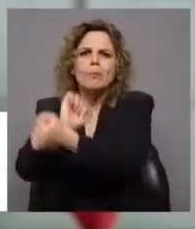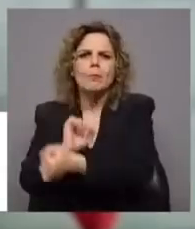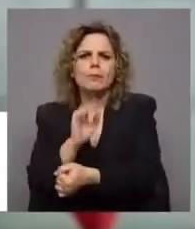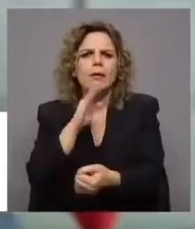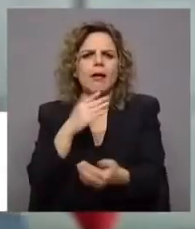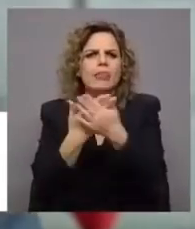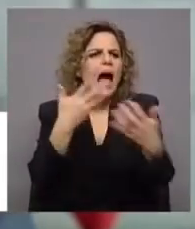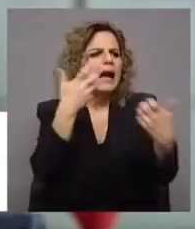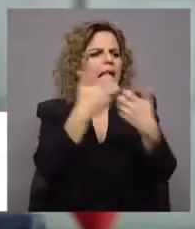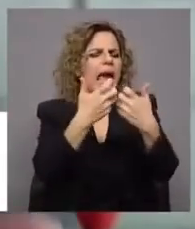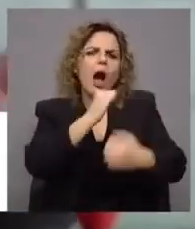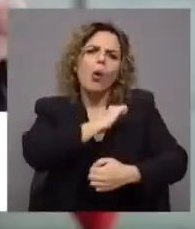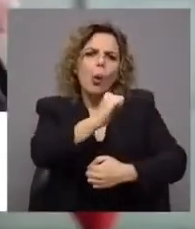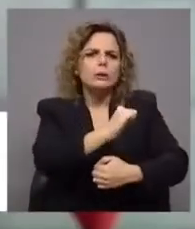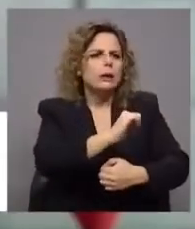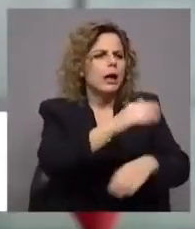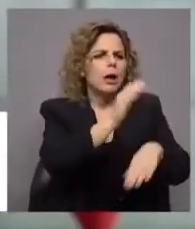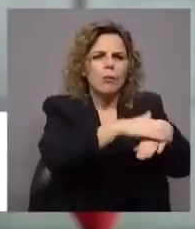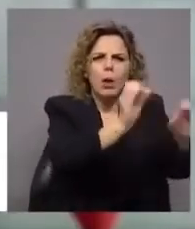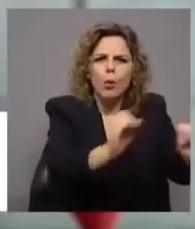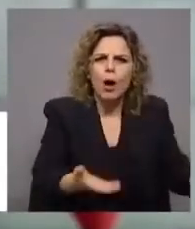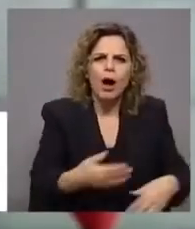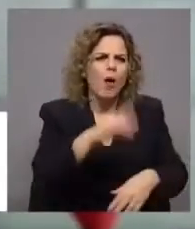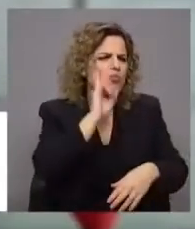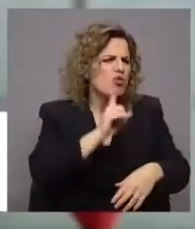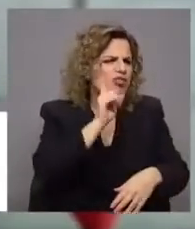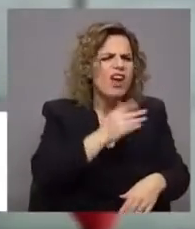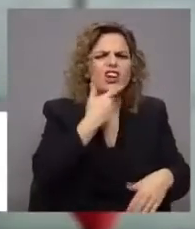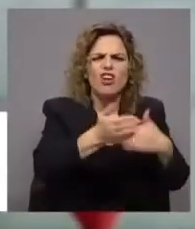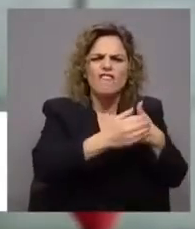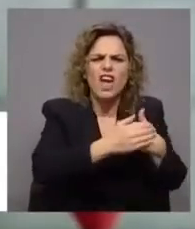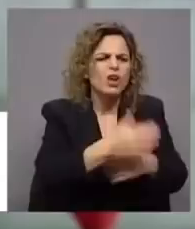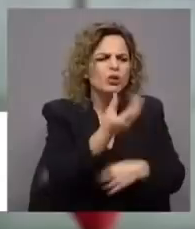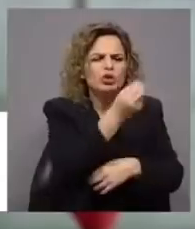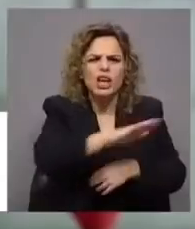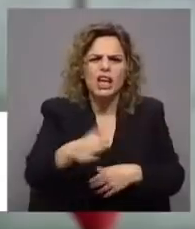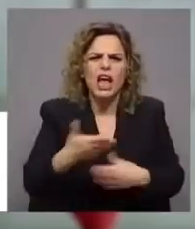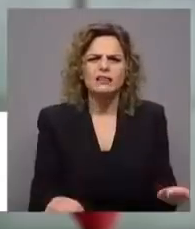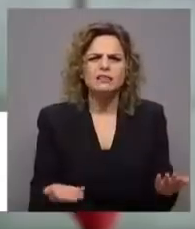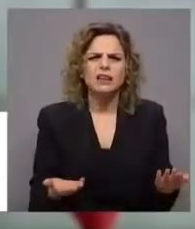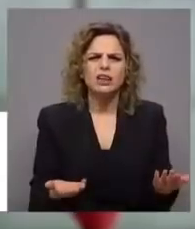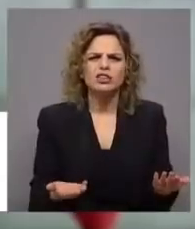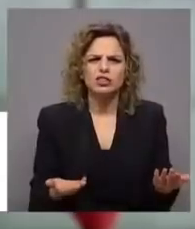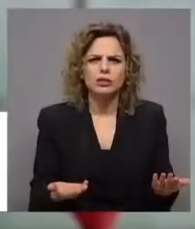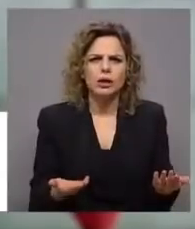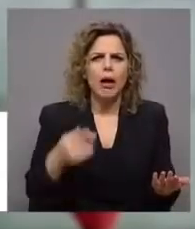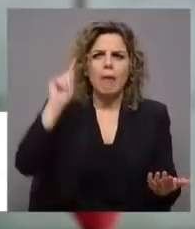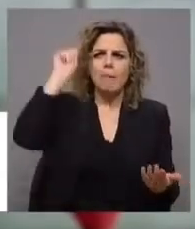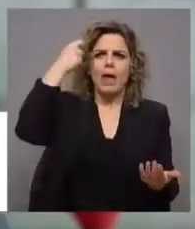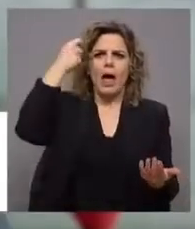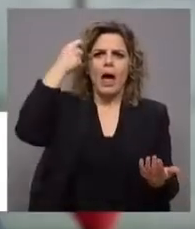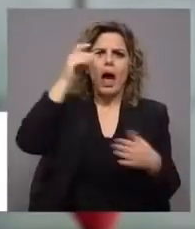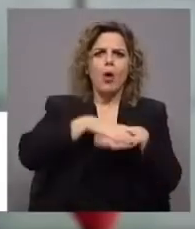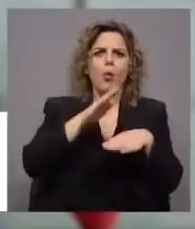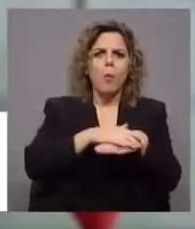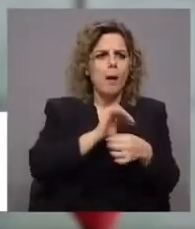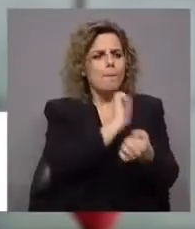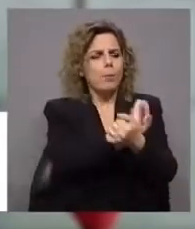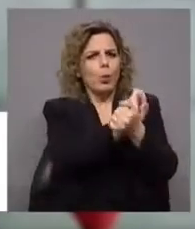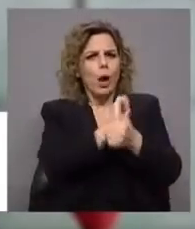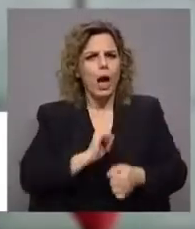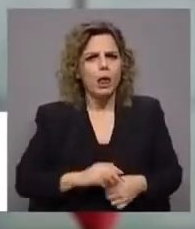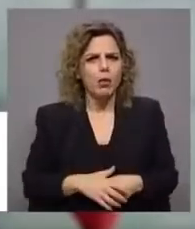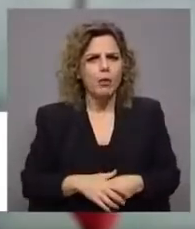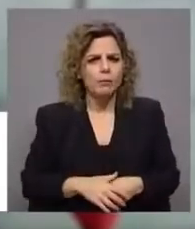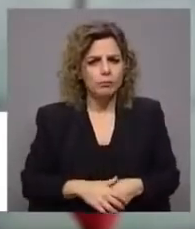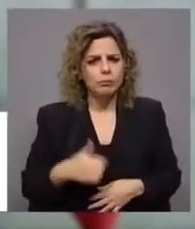contra inocentes, contra mulheres, contra velhos, contra crianças, que termina sendo a vítima do bloqueio. Eu até